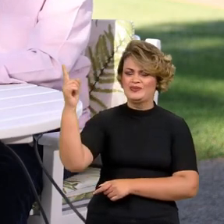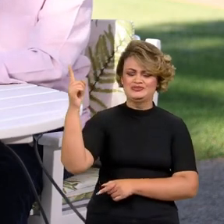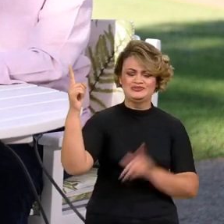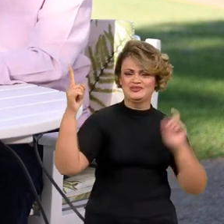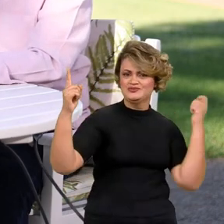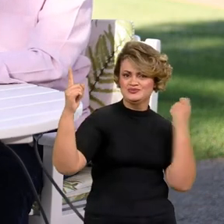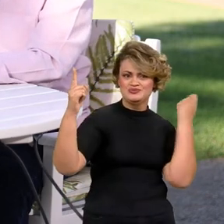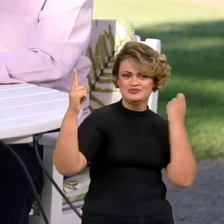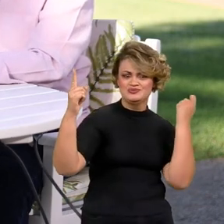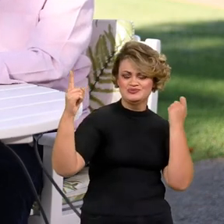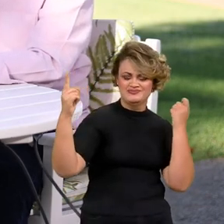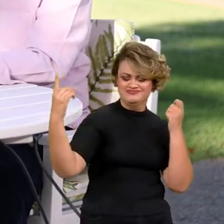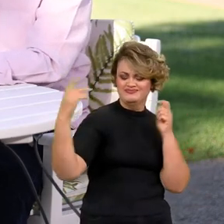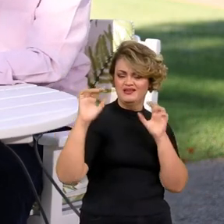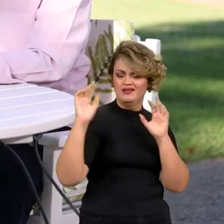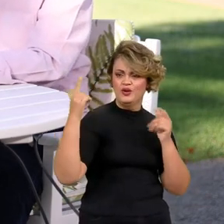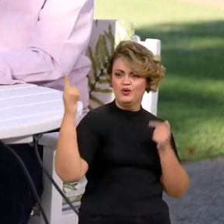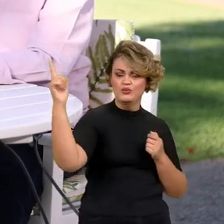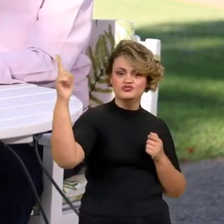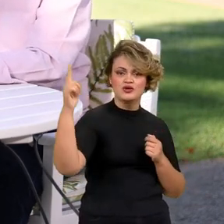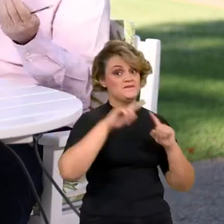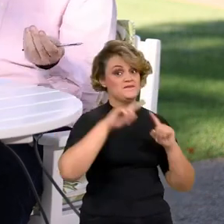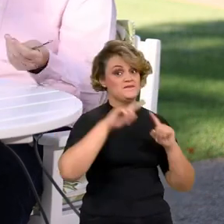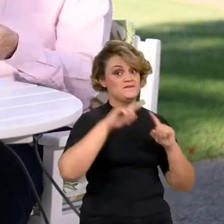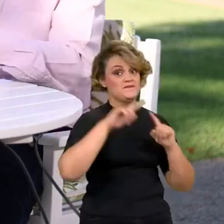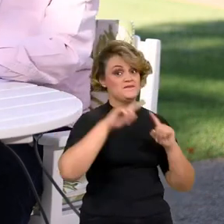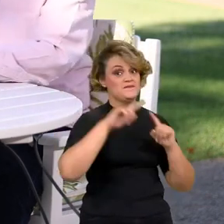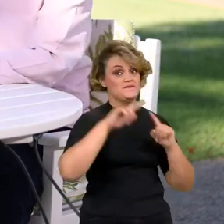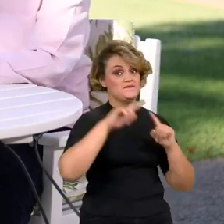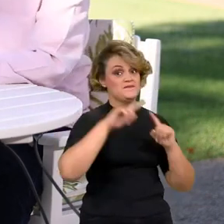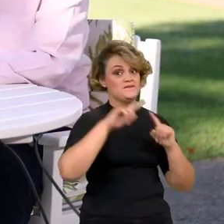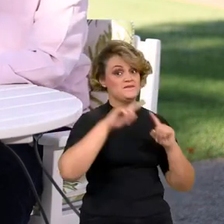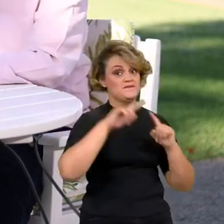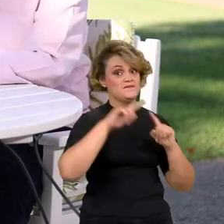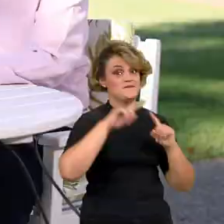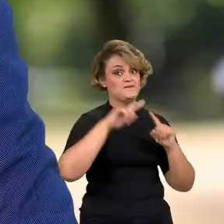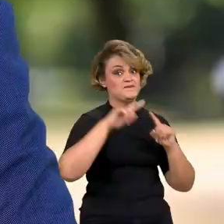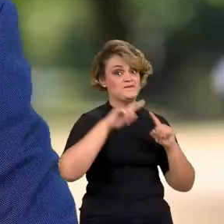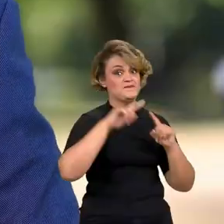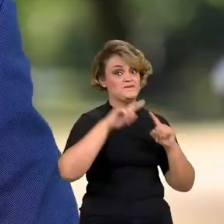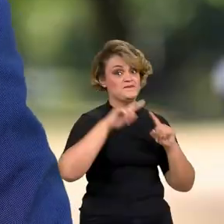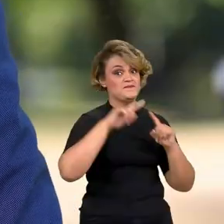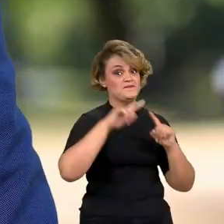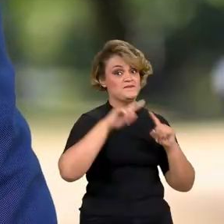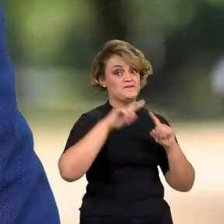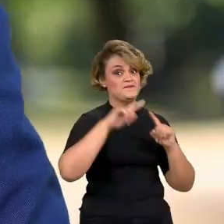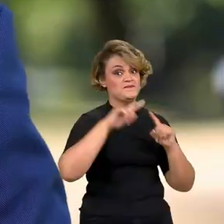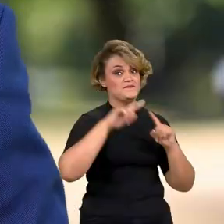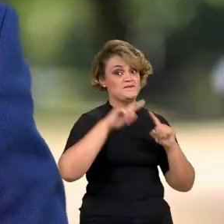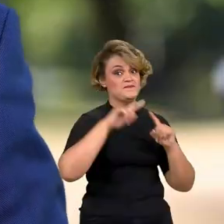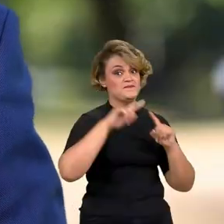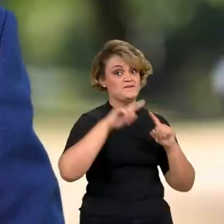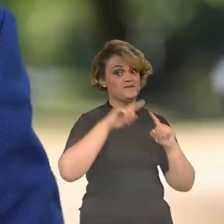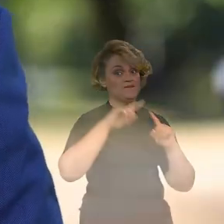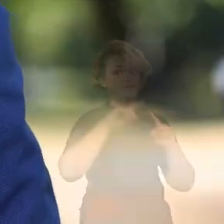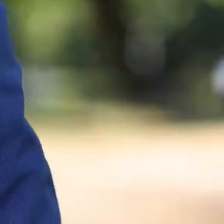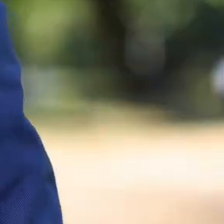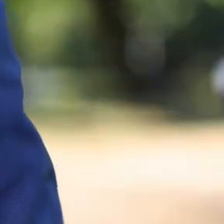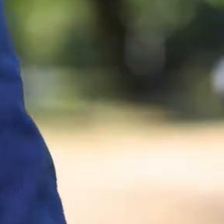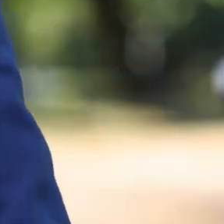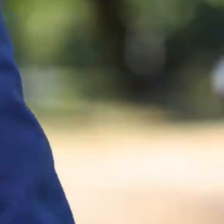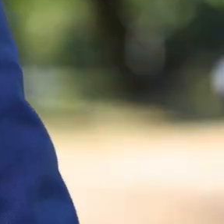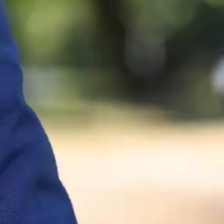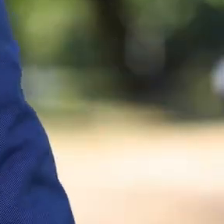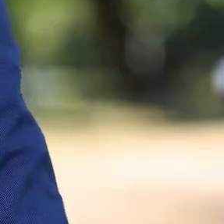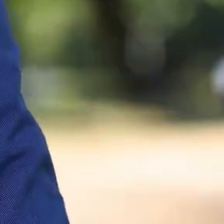estão ligados os dois estados e de certa maneira a natureza na natureza toda né é importante o show aqui o ser